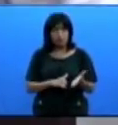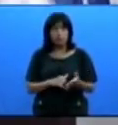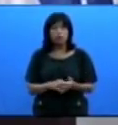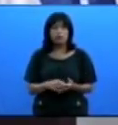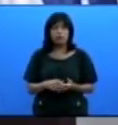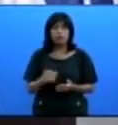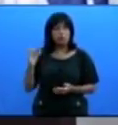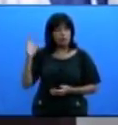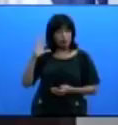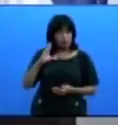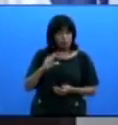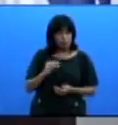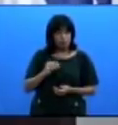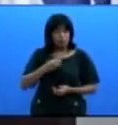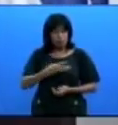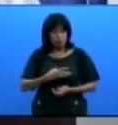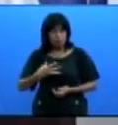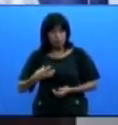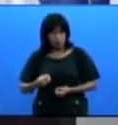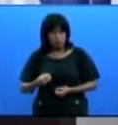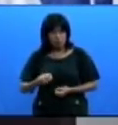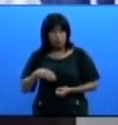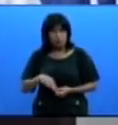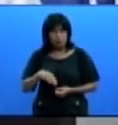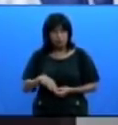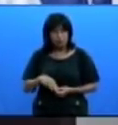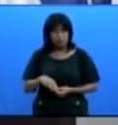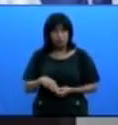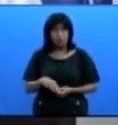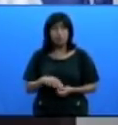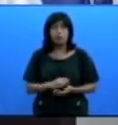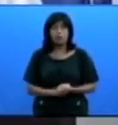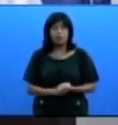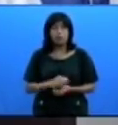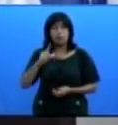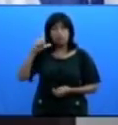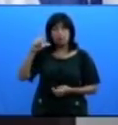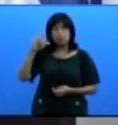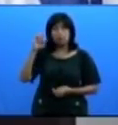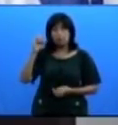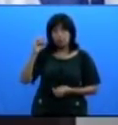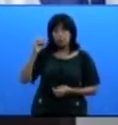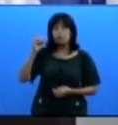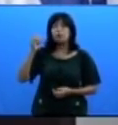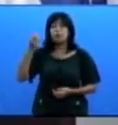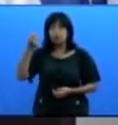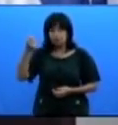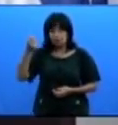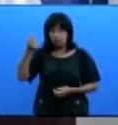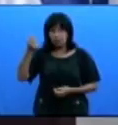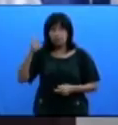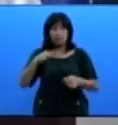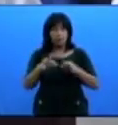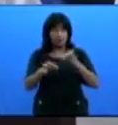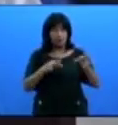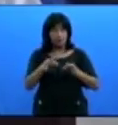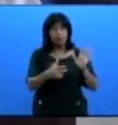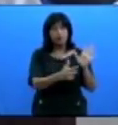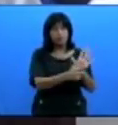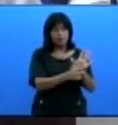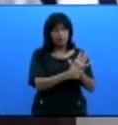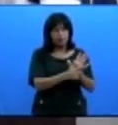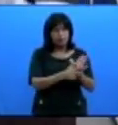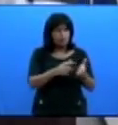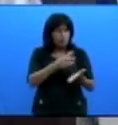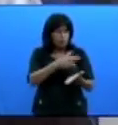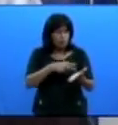reduzido para 30 minutos nessa sessão. Conhecido como LOA, Lei Orçamentária Anual, o projeto de lei que será